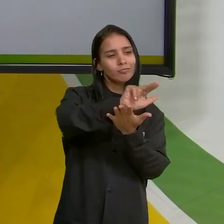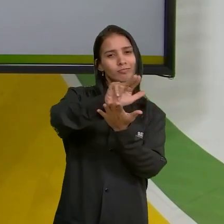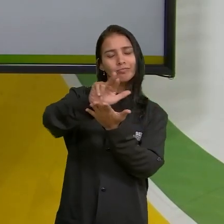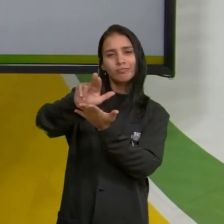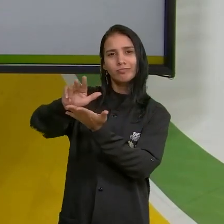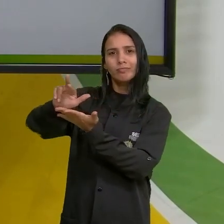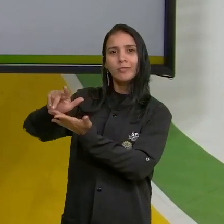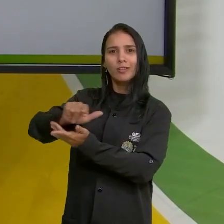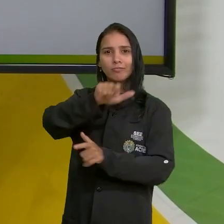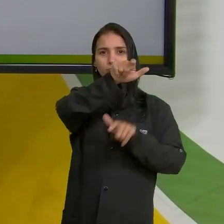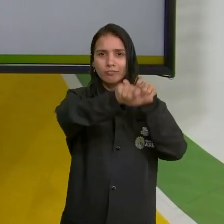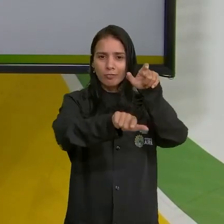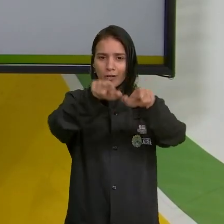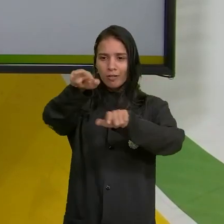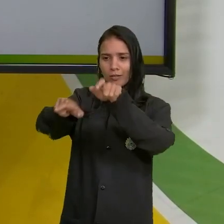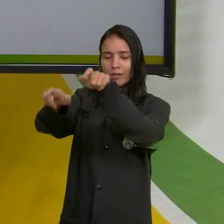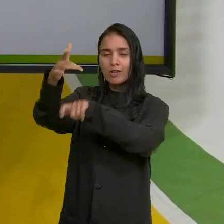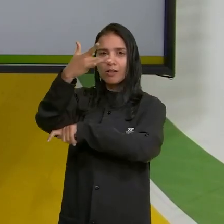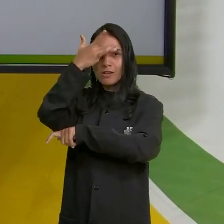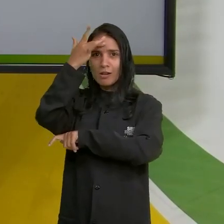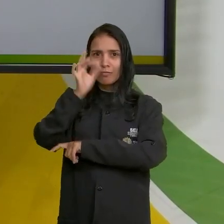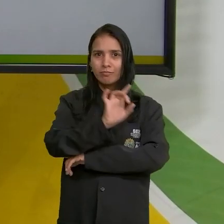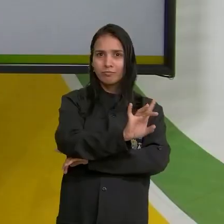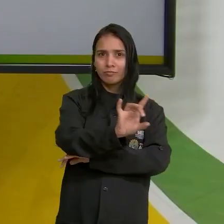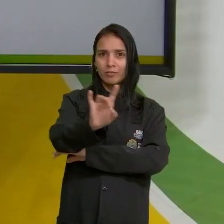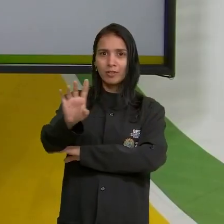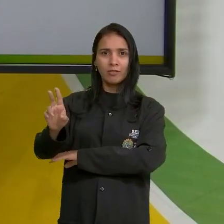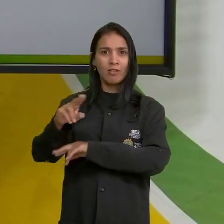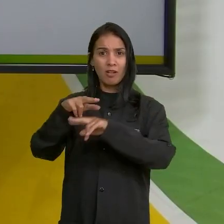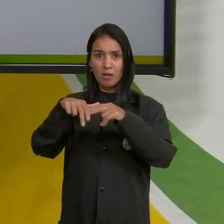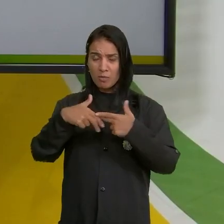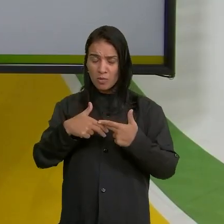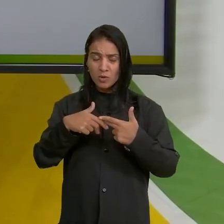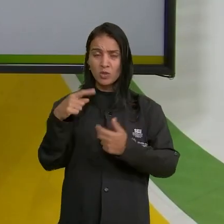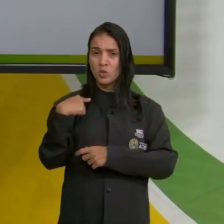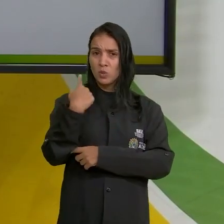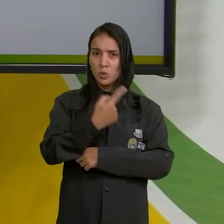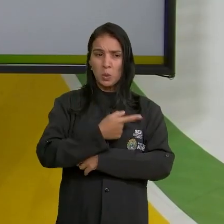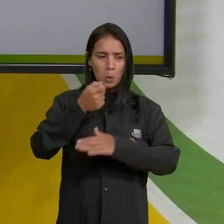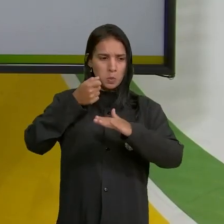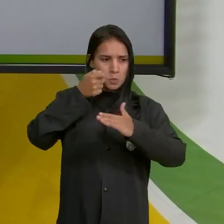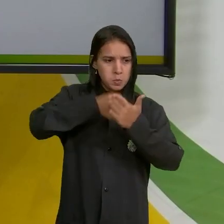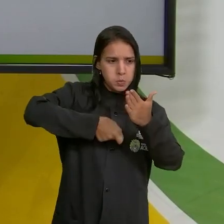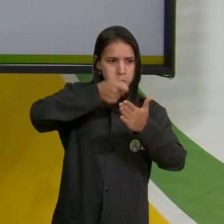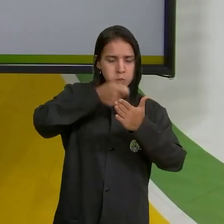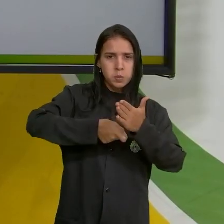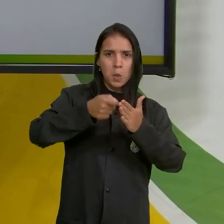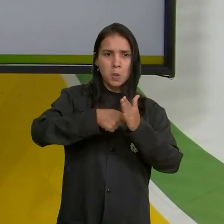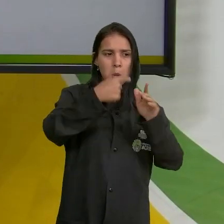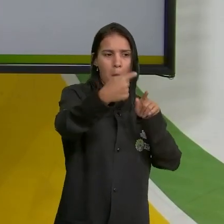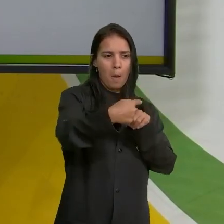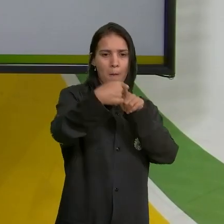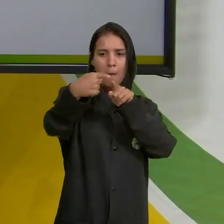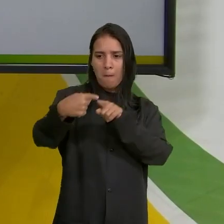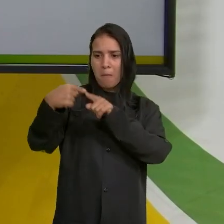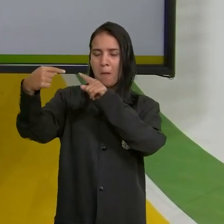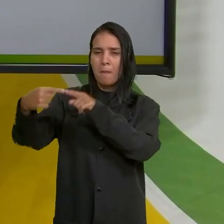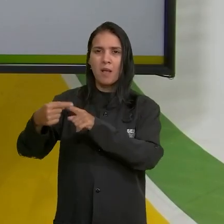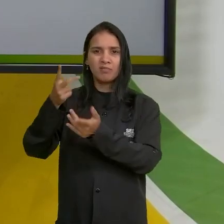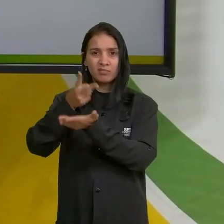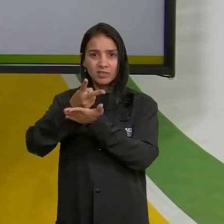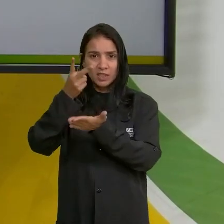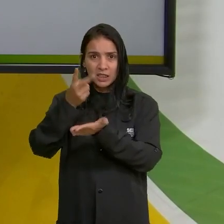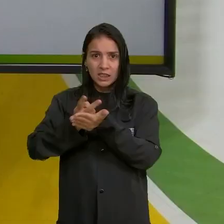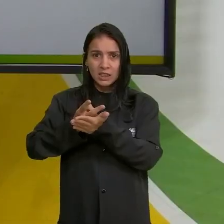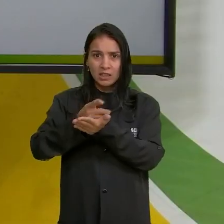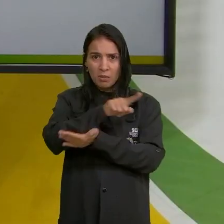pluralizado e as pessoas, digamos assim, elas não são obrigadas a viver em acordo com as suas convicções, com aquilo